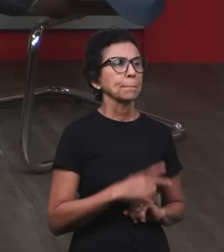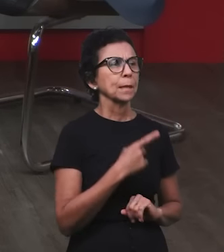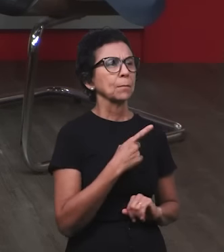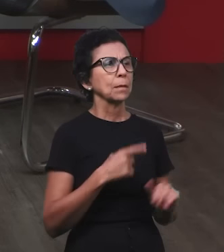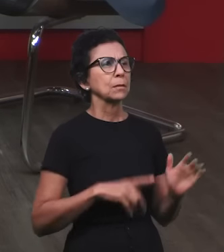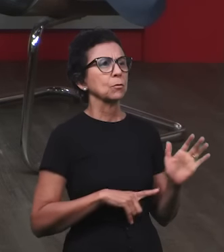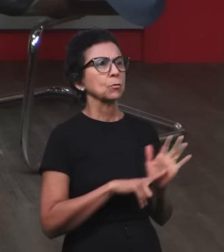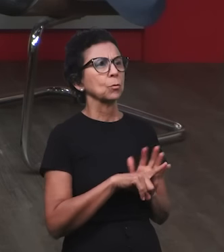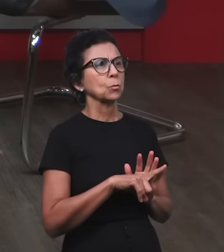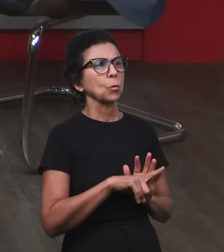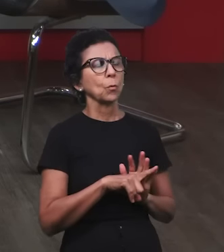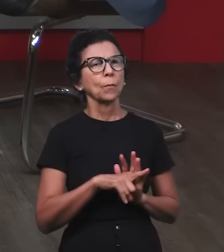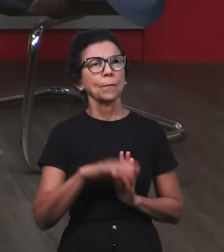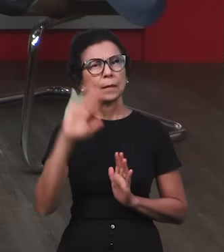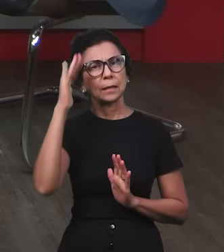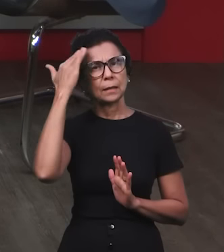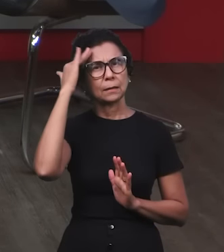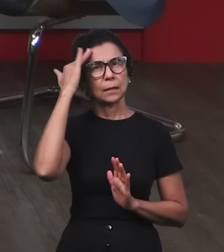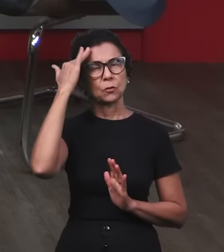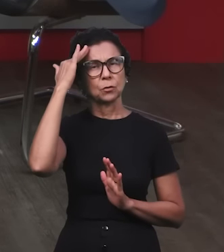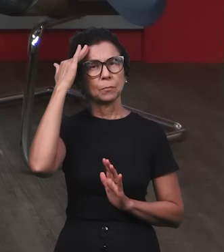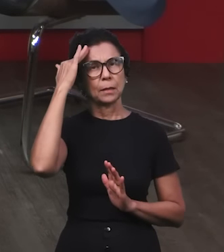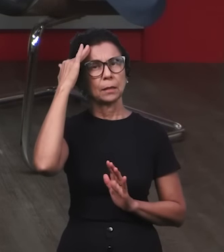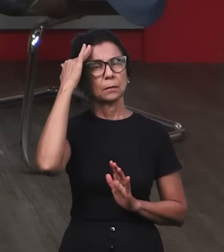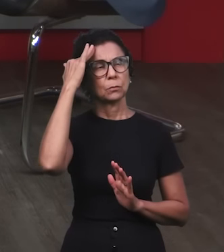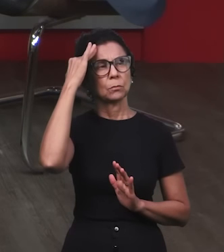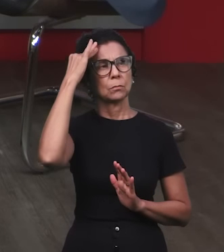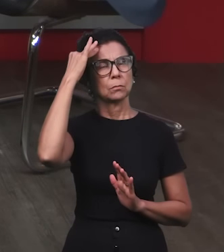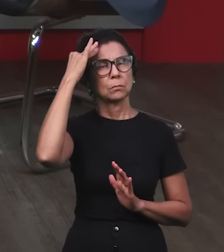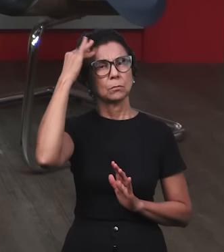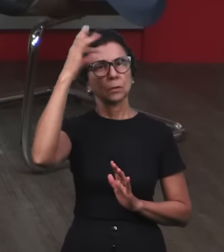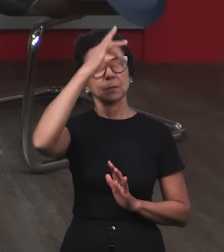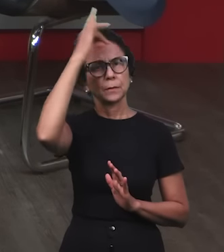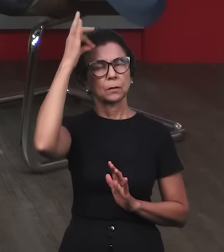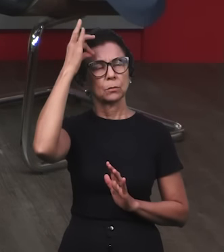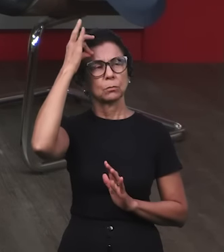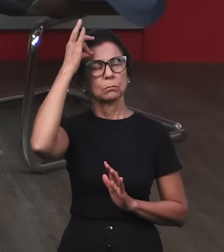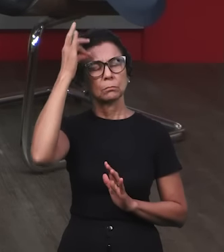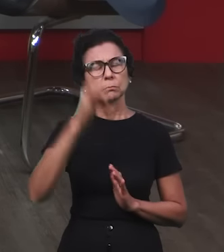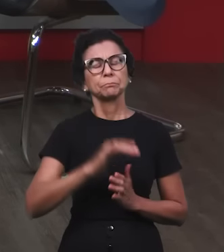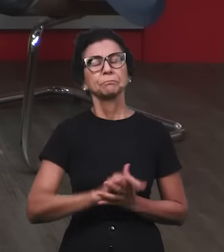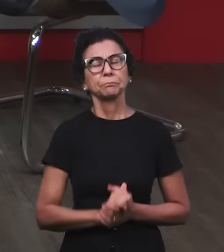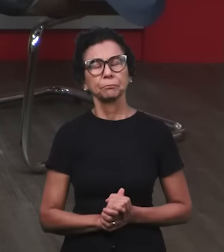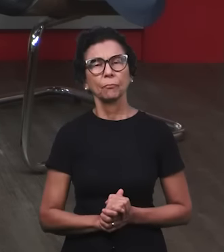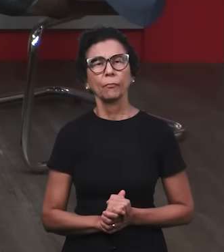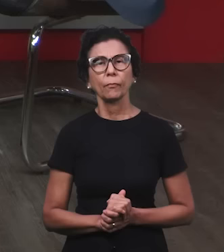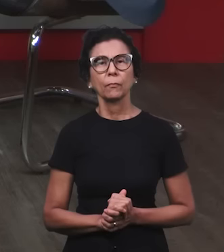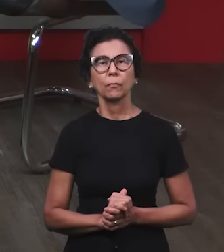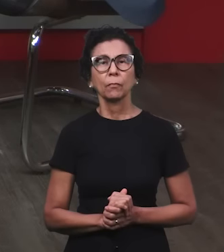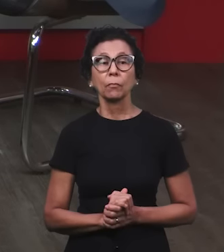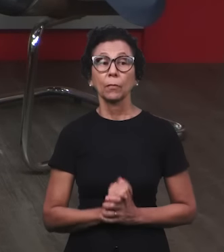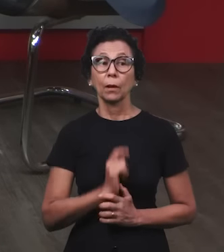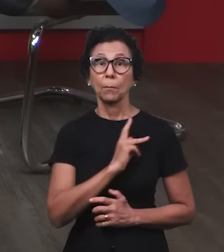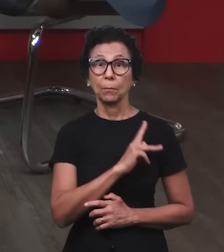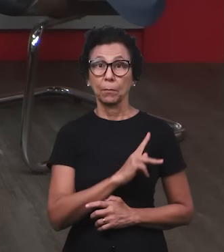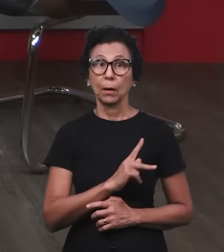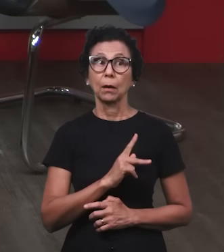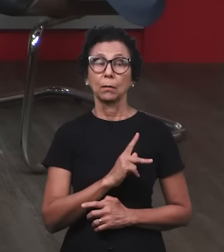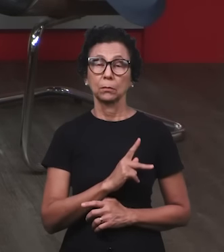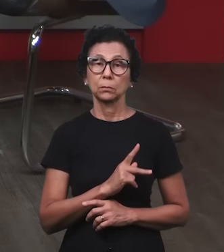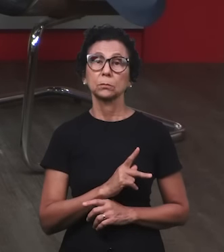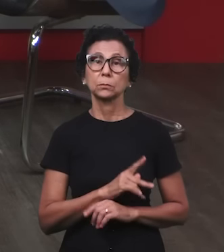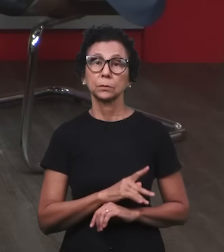discernimento de espíritos, porque é uma das colocações que Paulo faz com muita ênfase